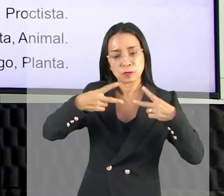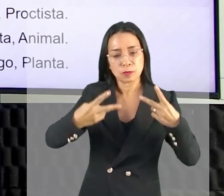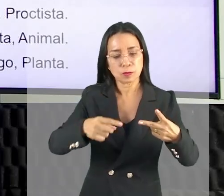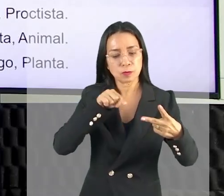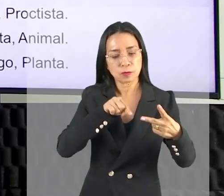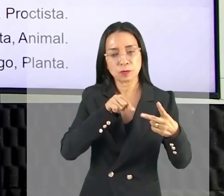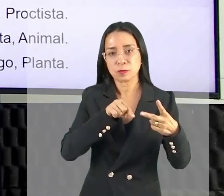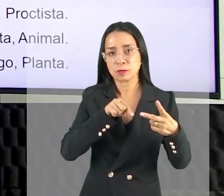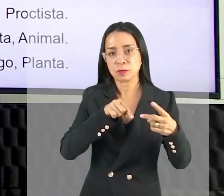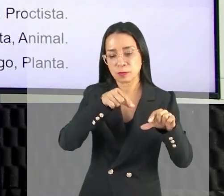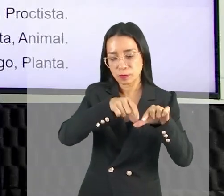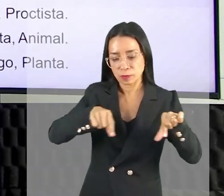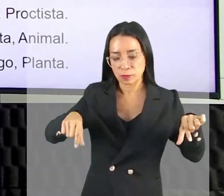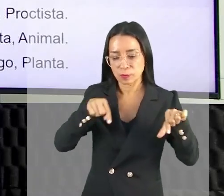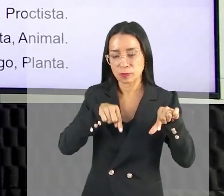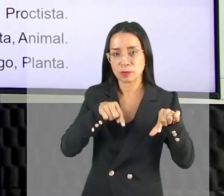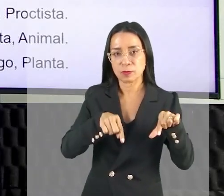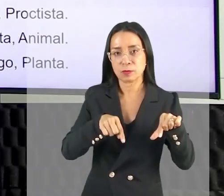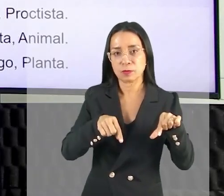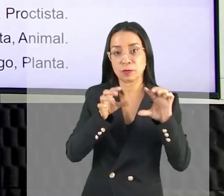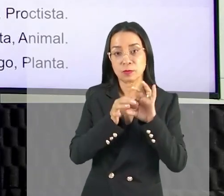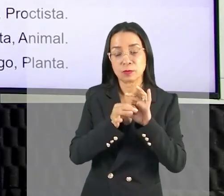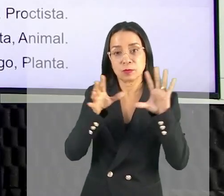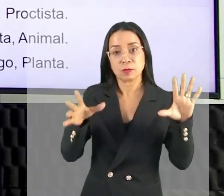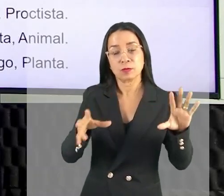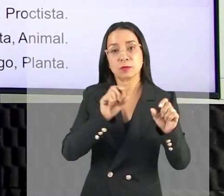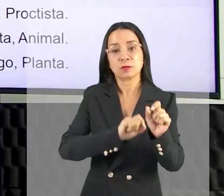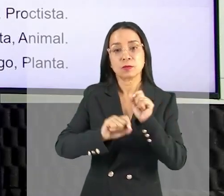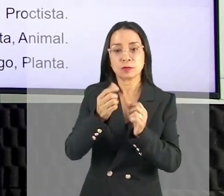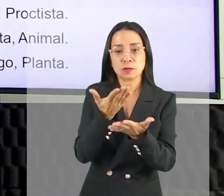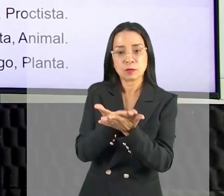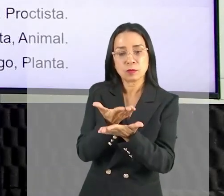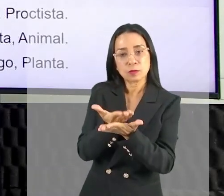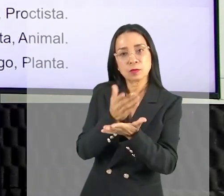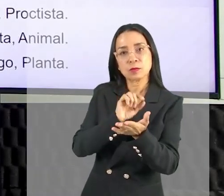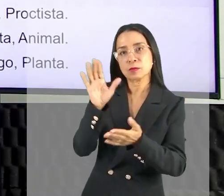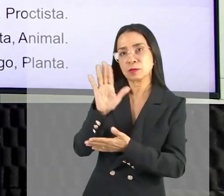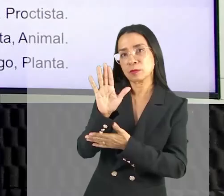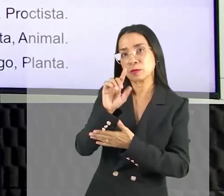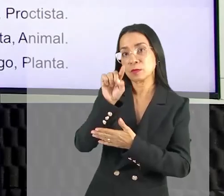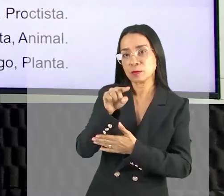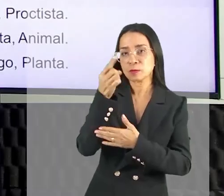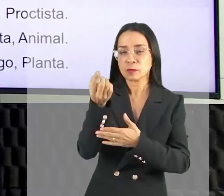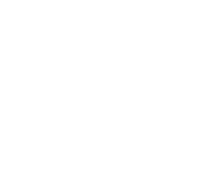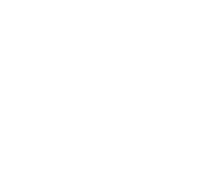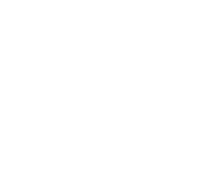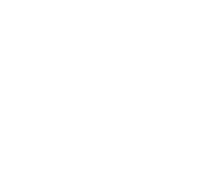embaixo. Esse material está disponível. Estudem e até a próxima.